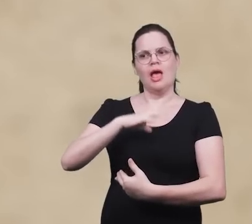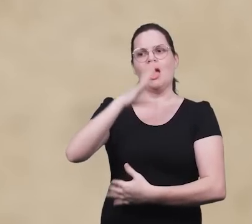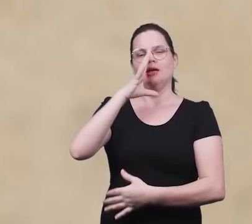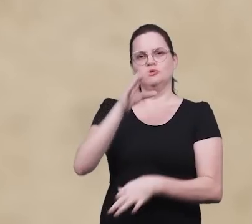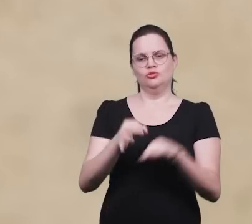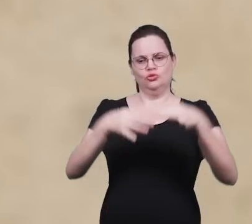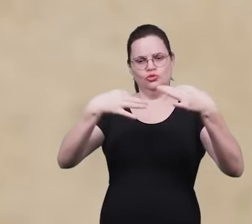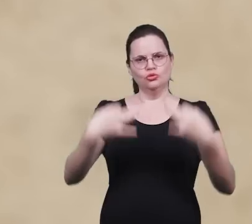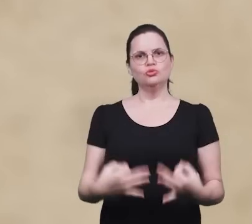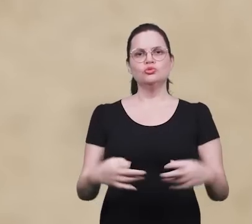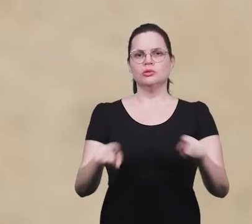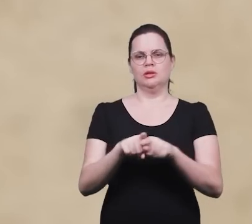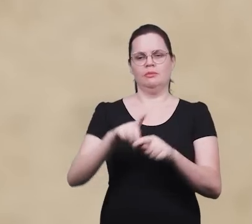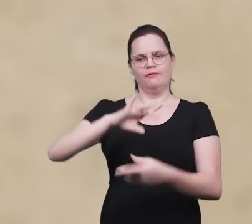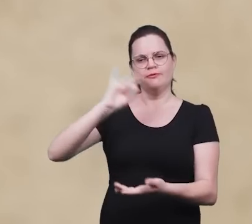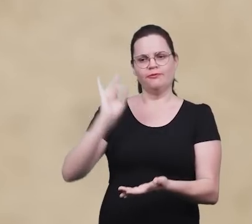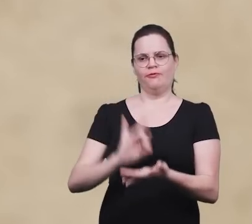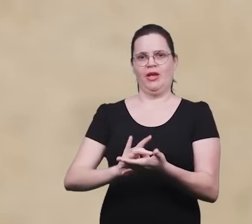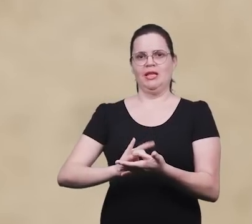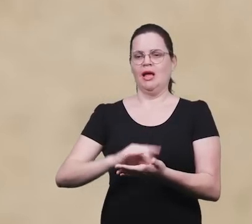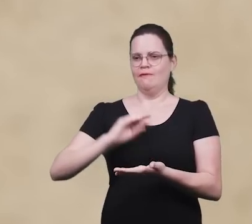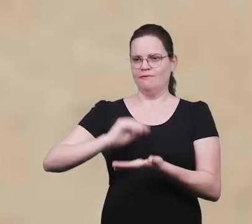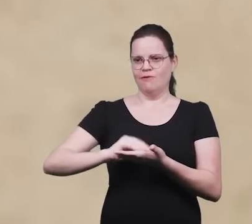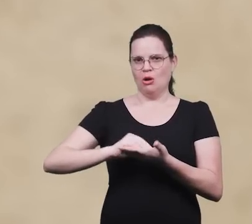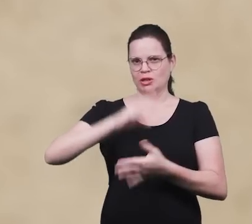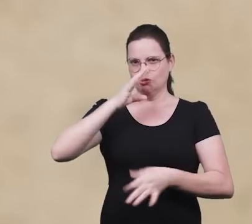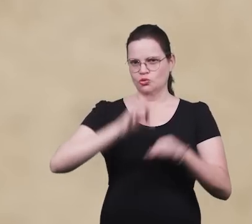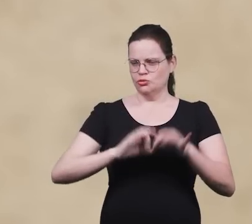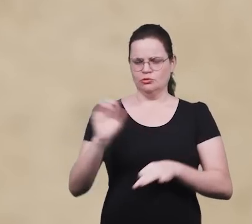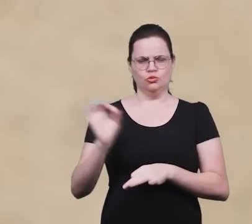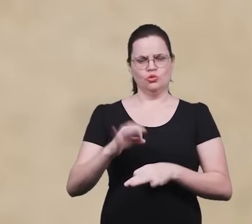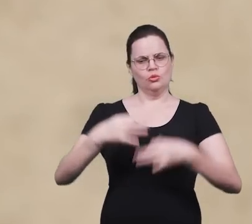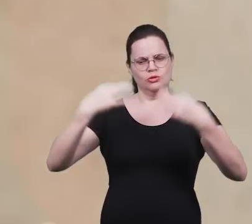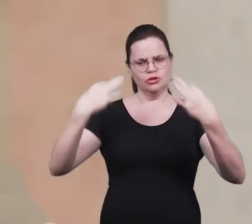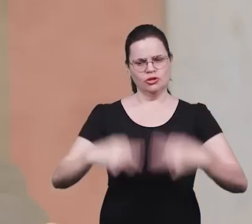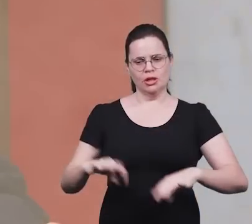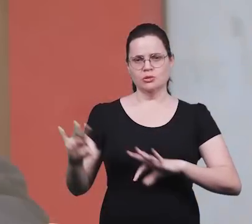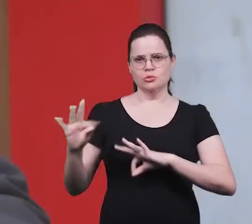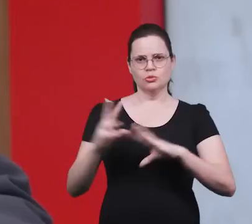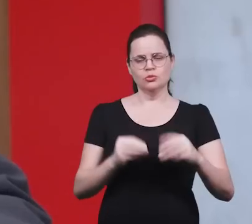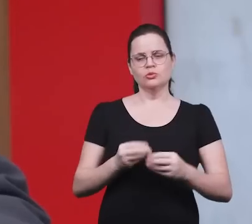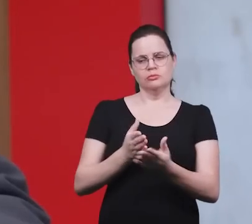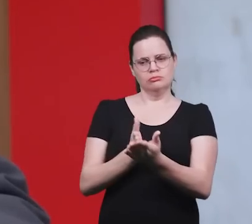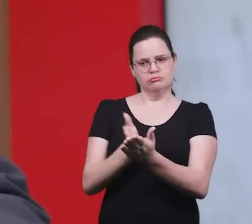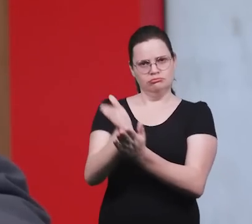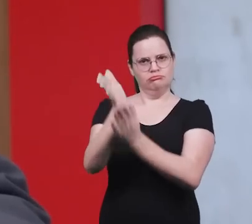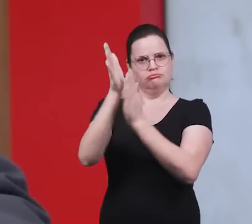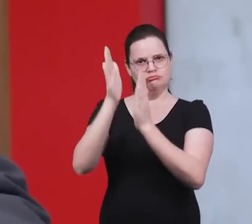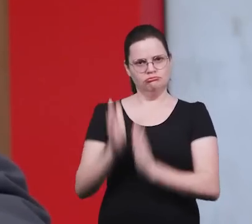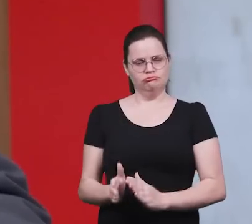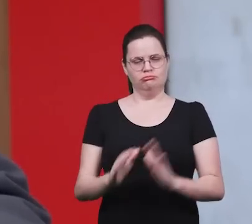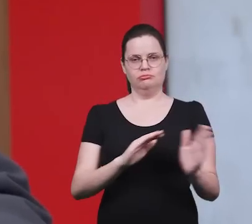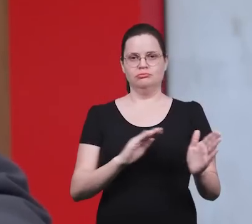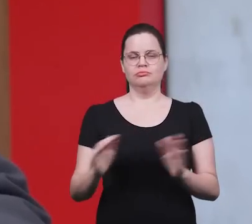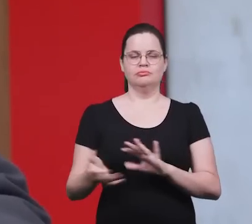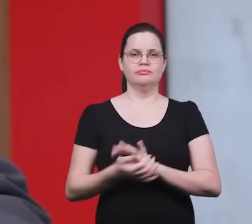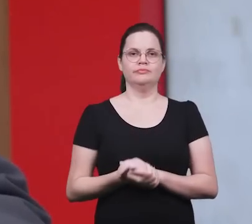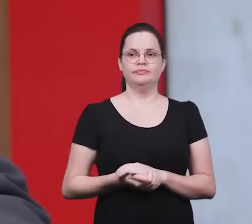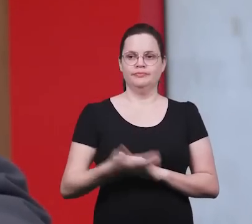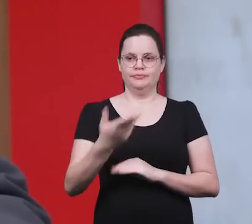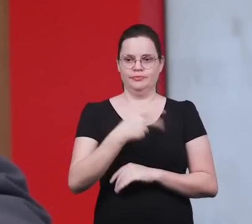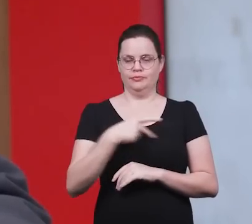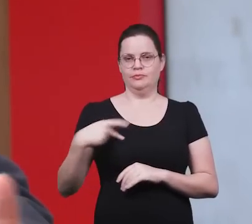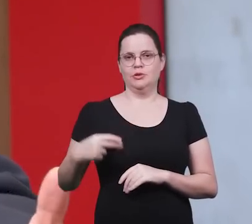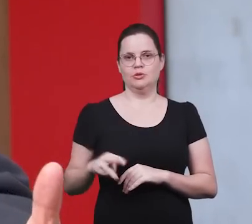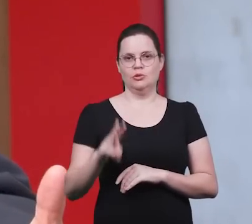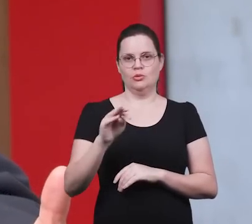injustiça. Justo e reto é. Esse texto foi escolhido pelo pastor